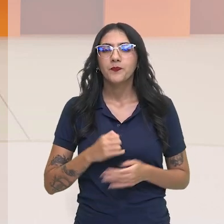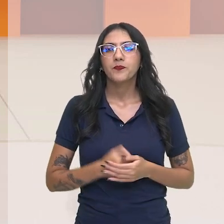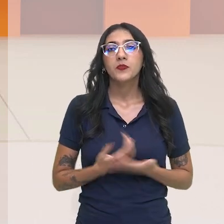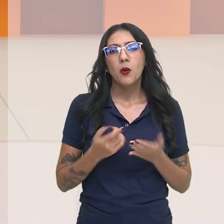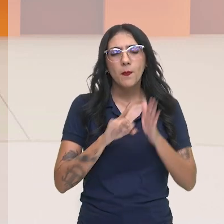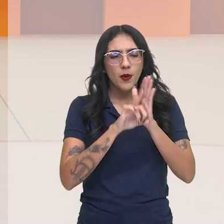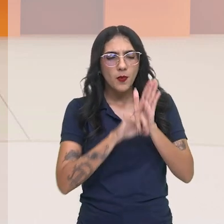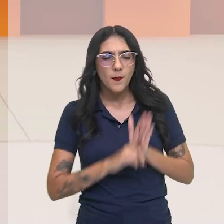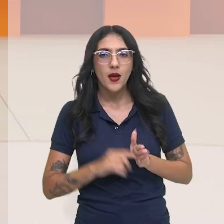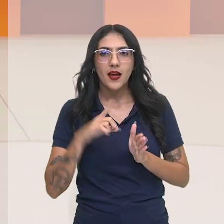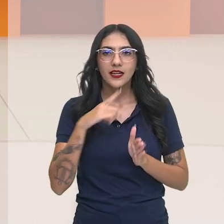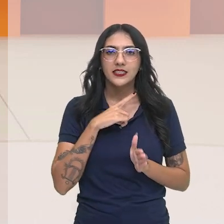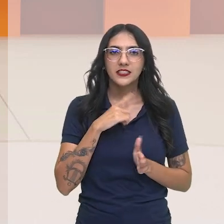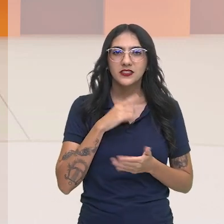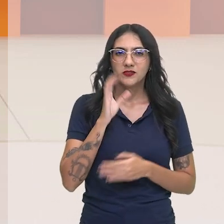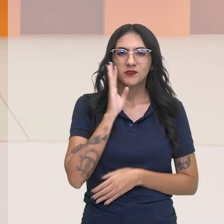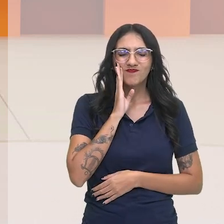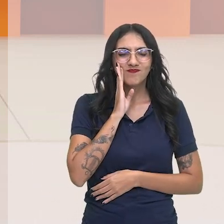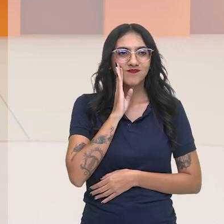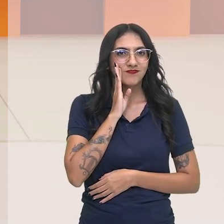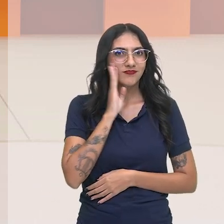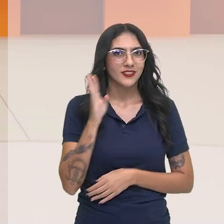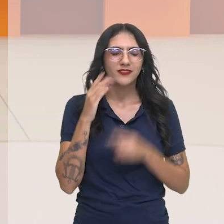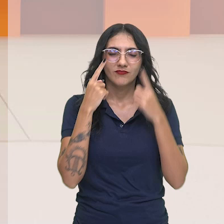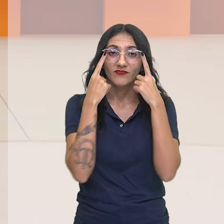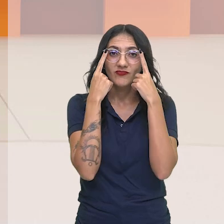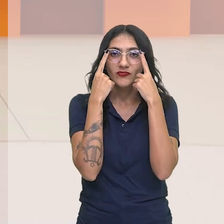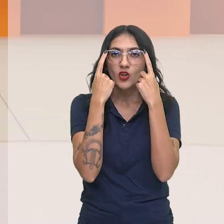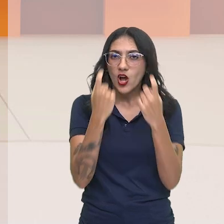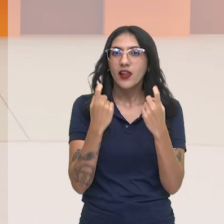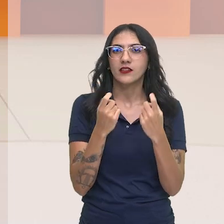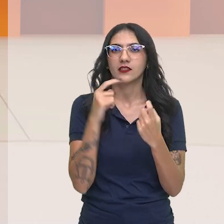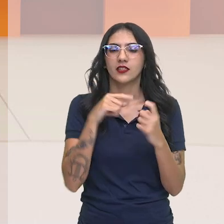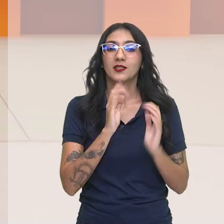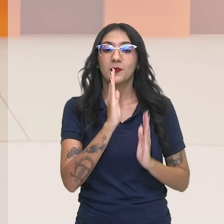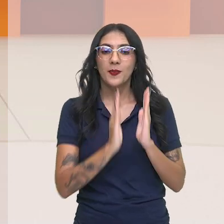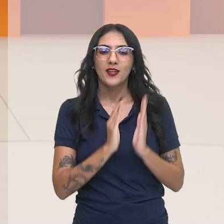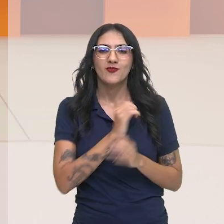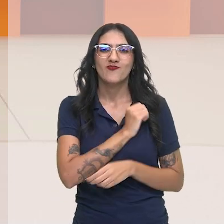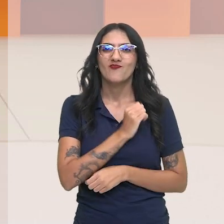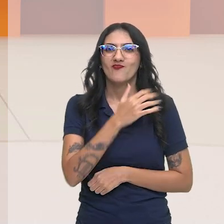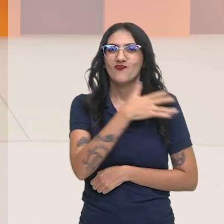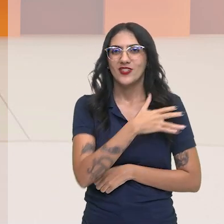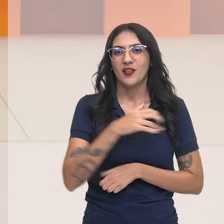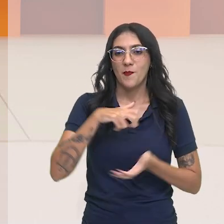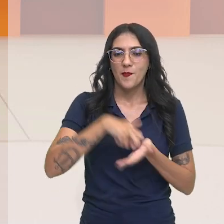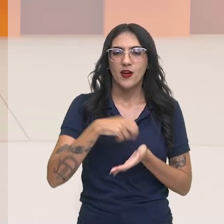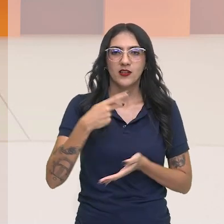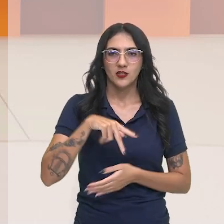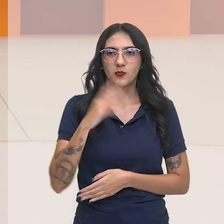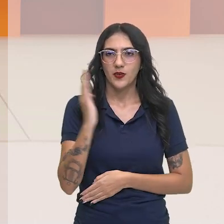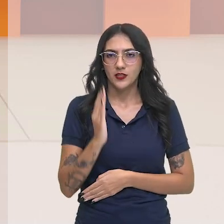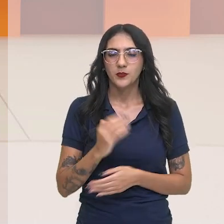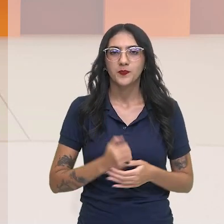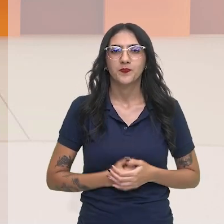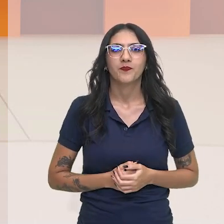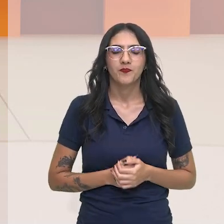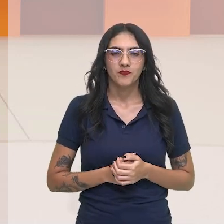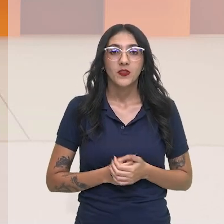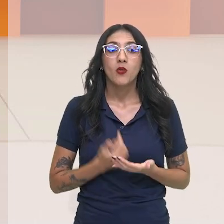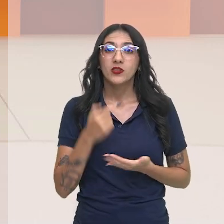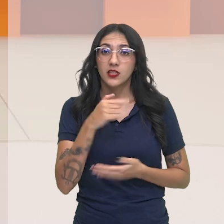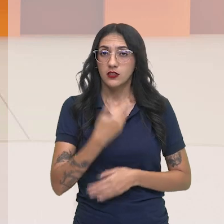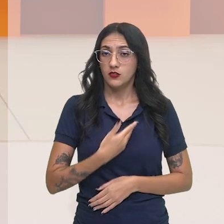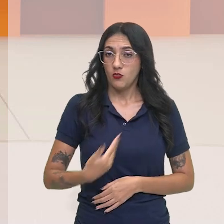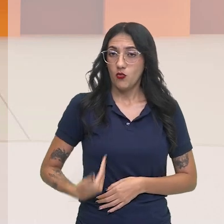historiadores o mais repressivo e violento do regime militar brasileiro. Tanto é que é durante seu governo que nós chamaremos,